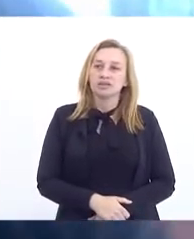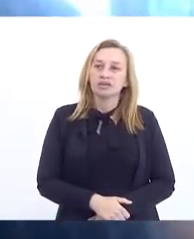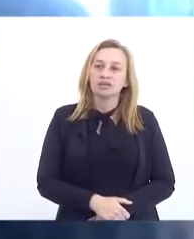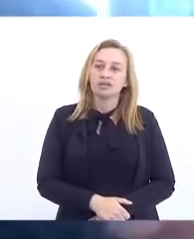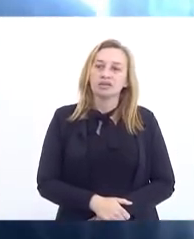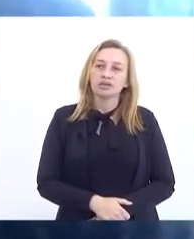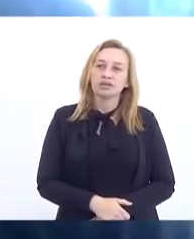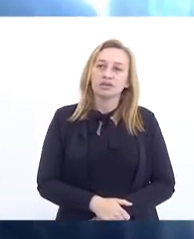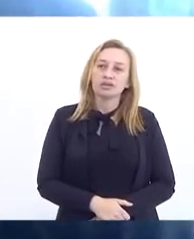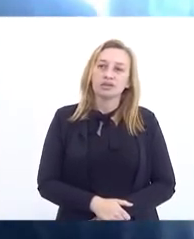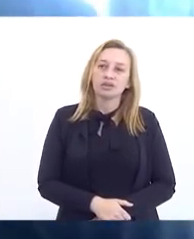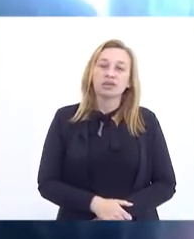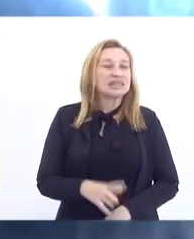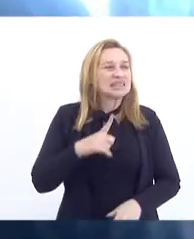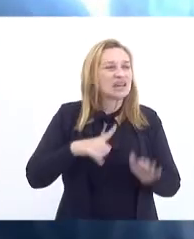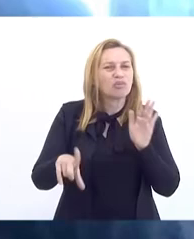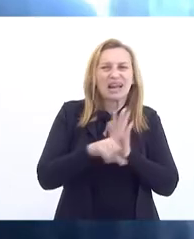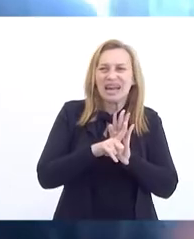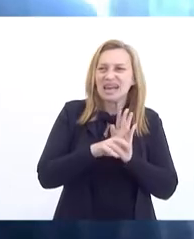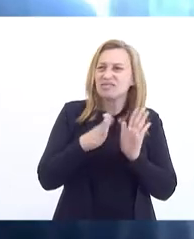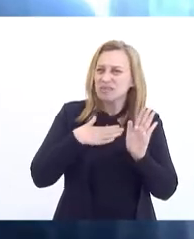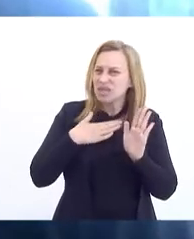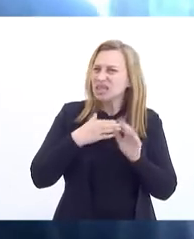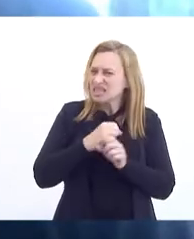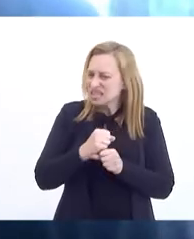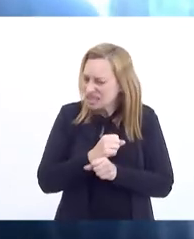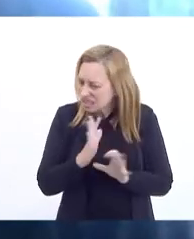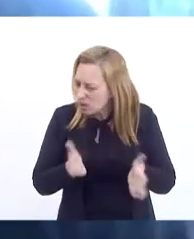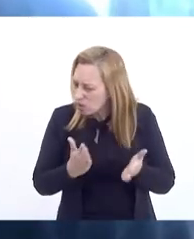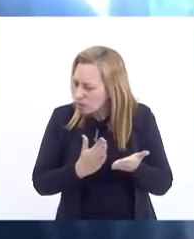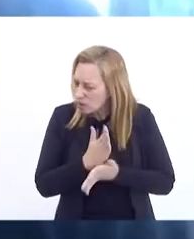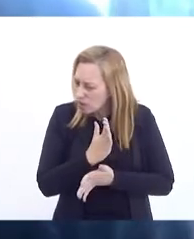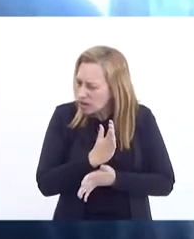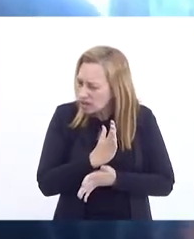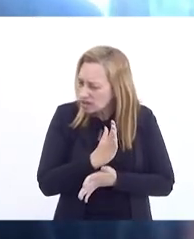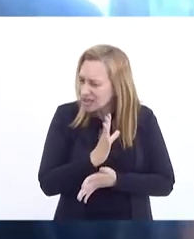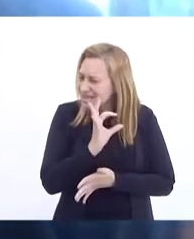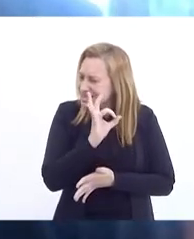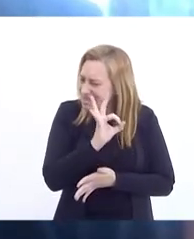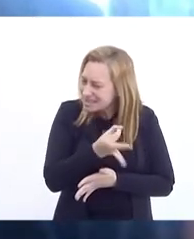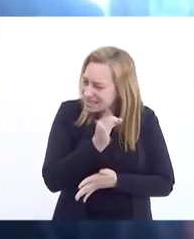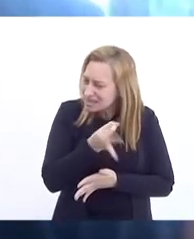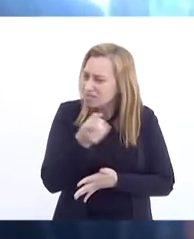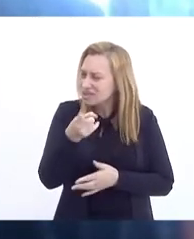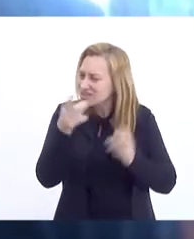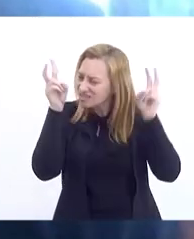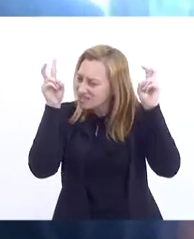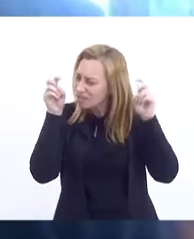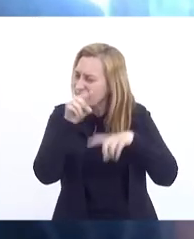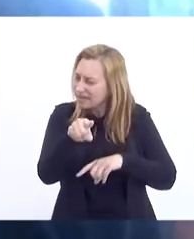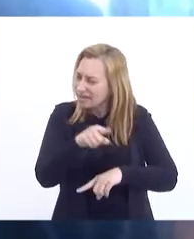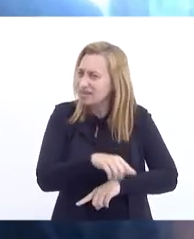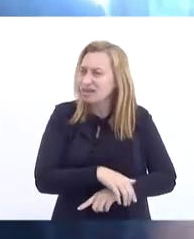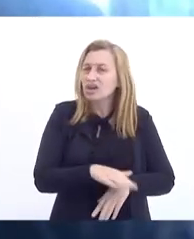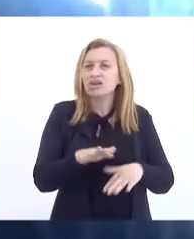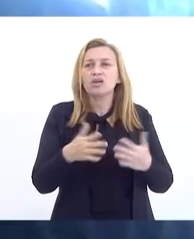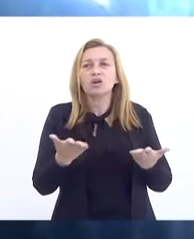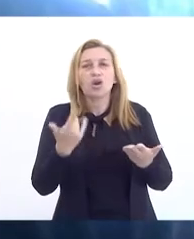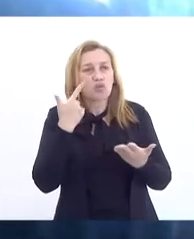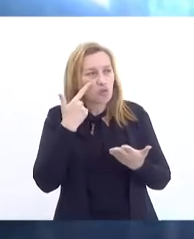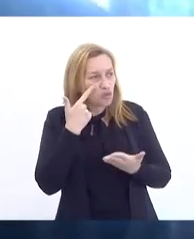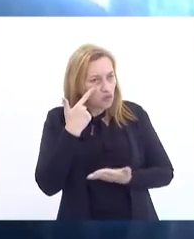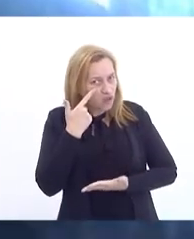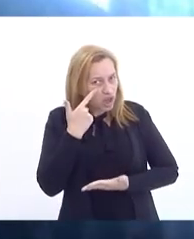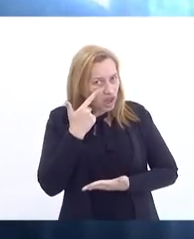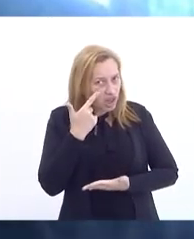Porque eu tenho uma lei minha desse ano aprovada. Que é exatamente sobre esse tema. Okay. Eu vou ver se